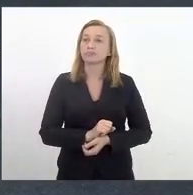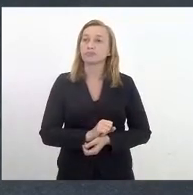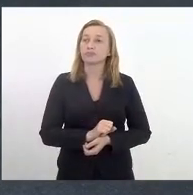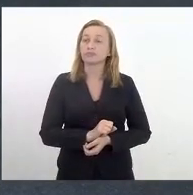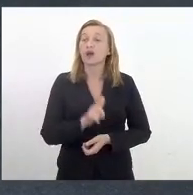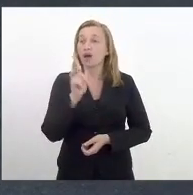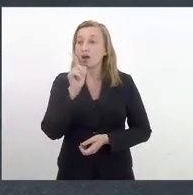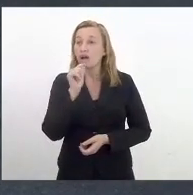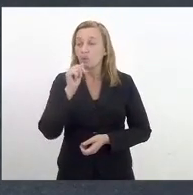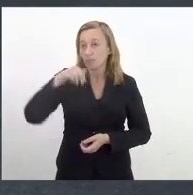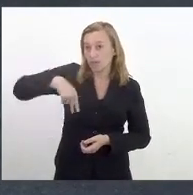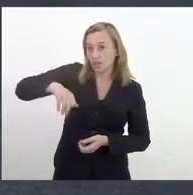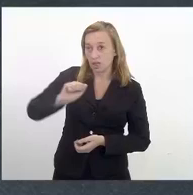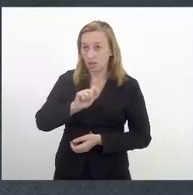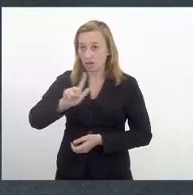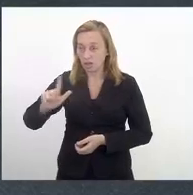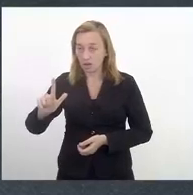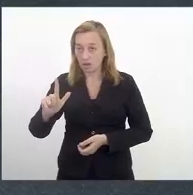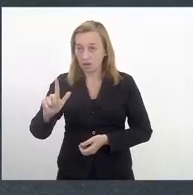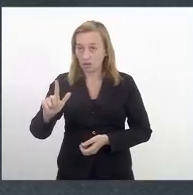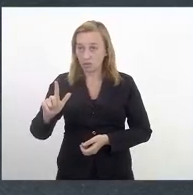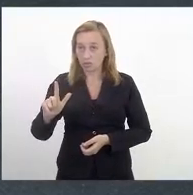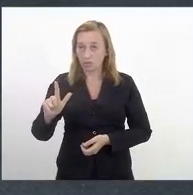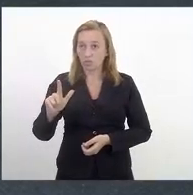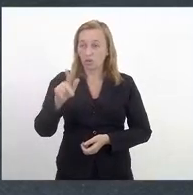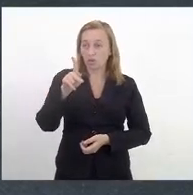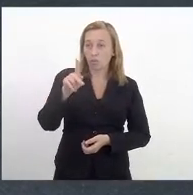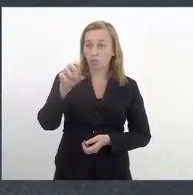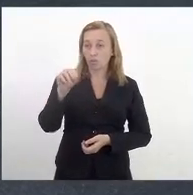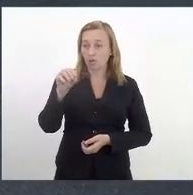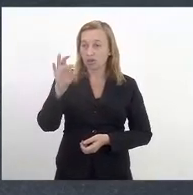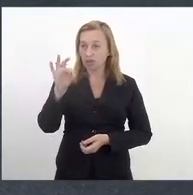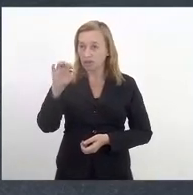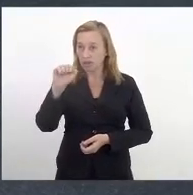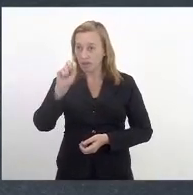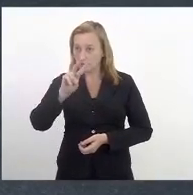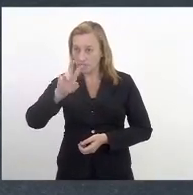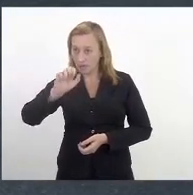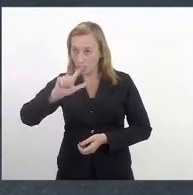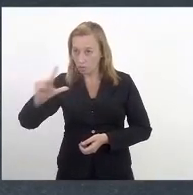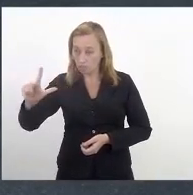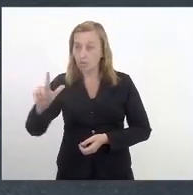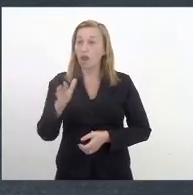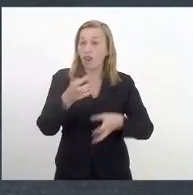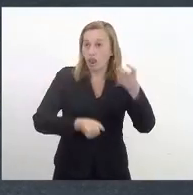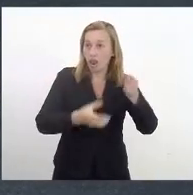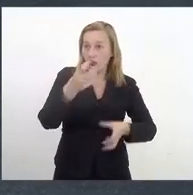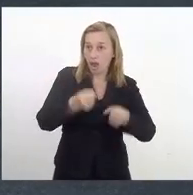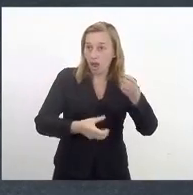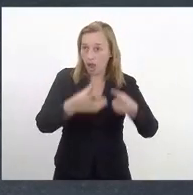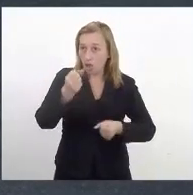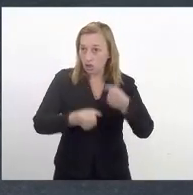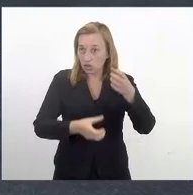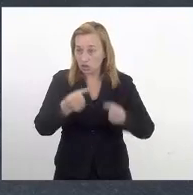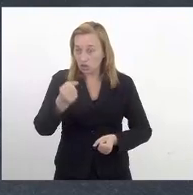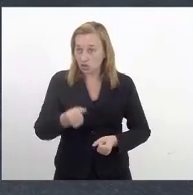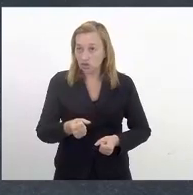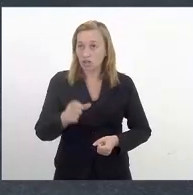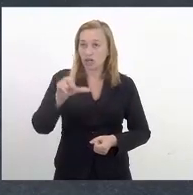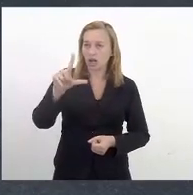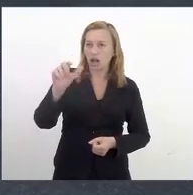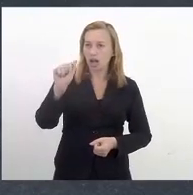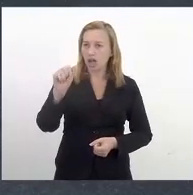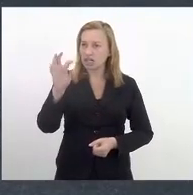água mineral ou potável em vazada leite lá citocinas e